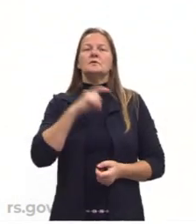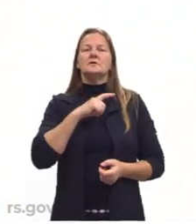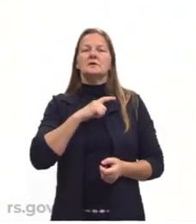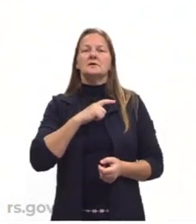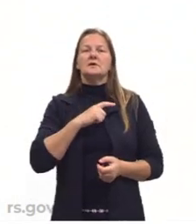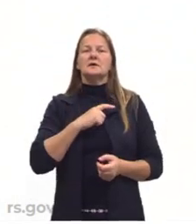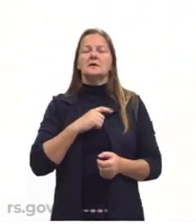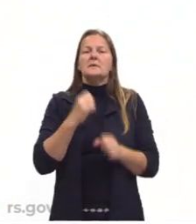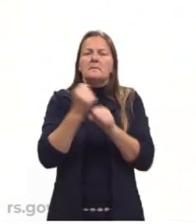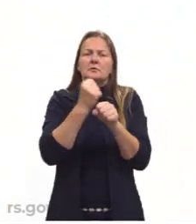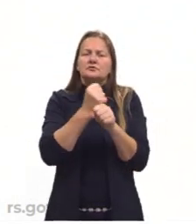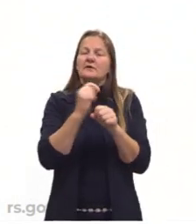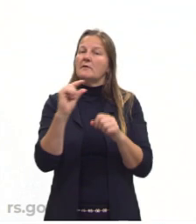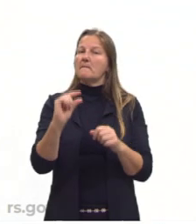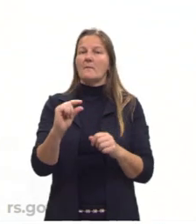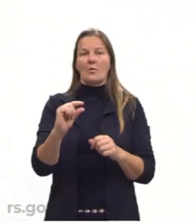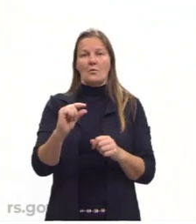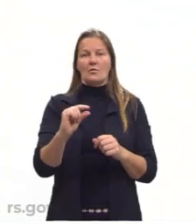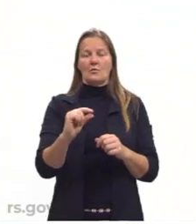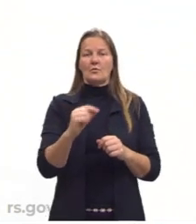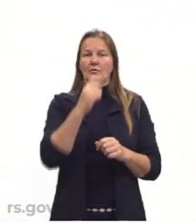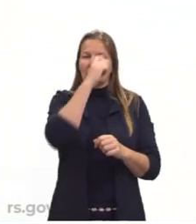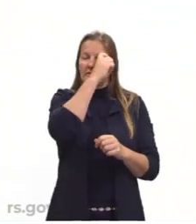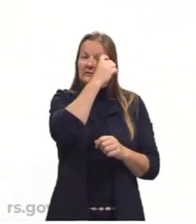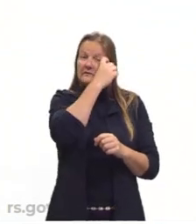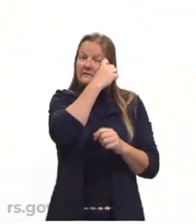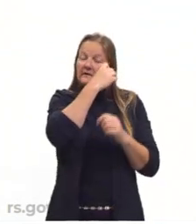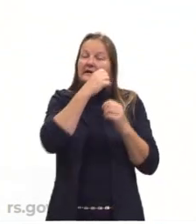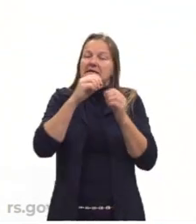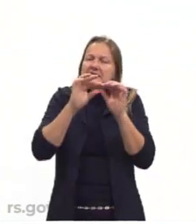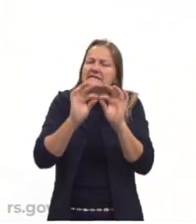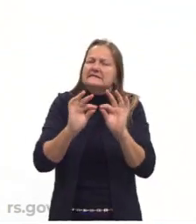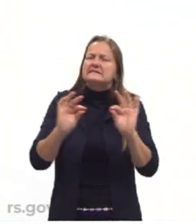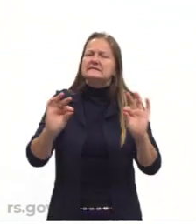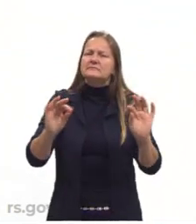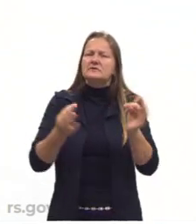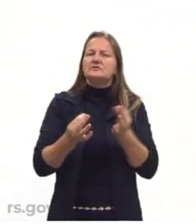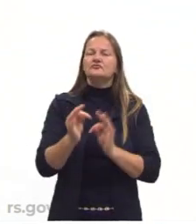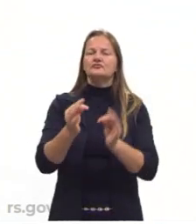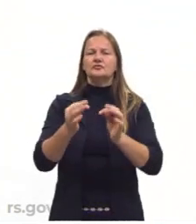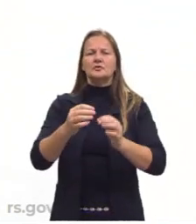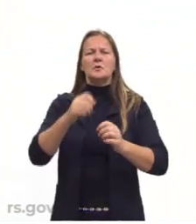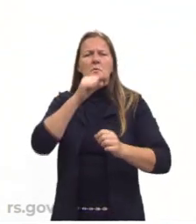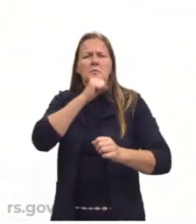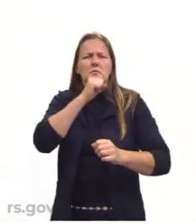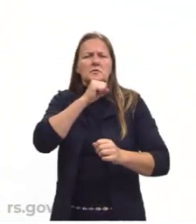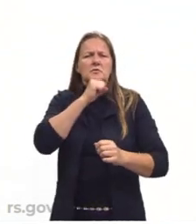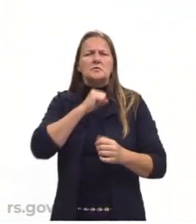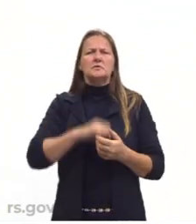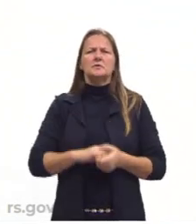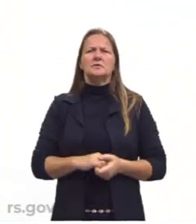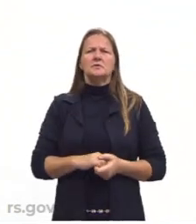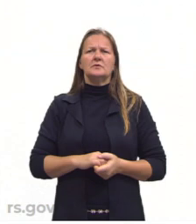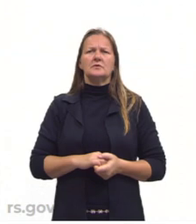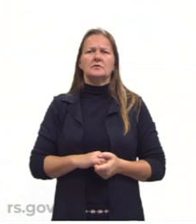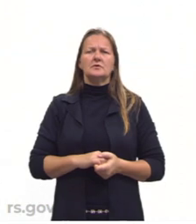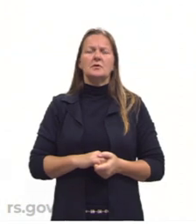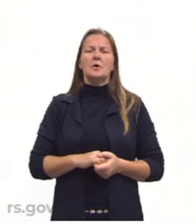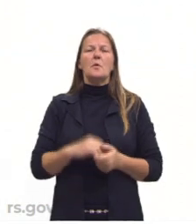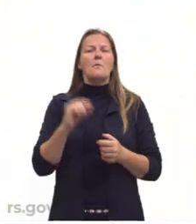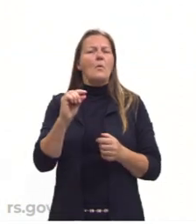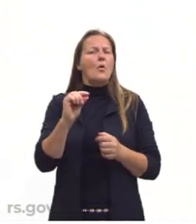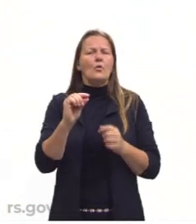tu tem baixa produtividade utilização de técnicas Simples rudimentares então é um porre pouco aparato